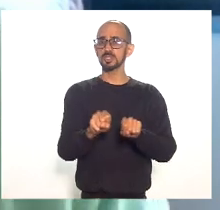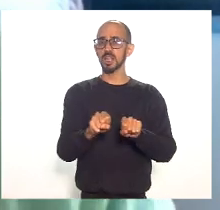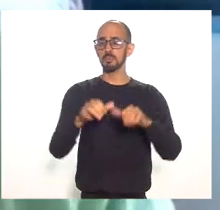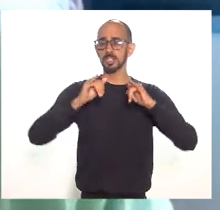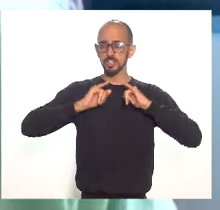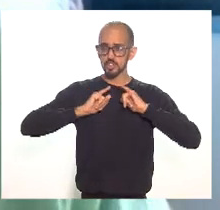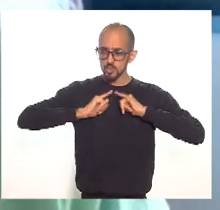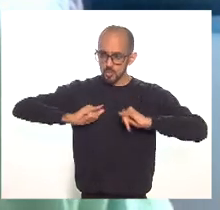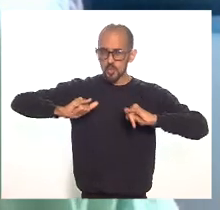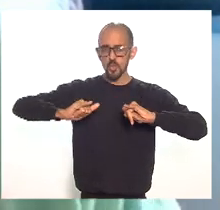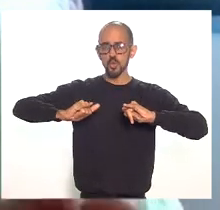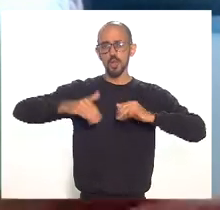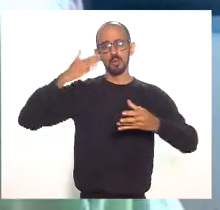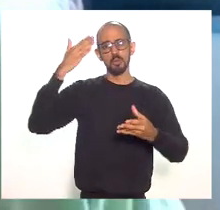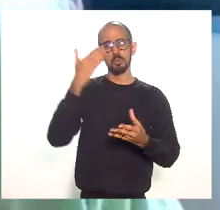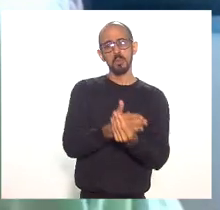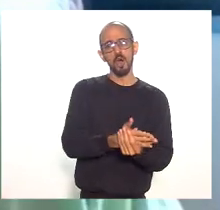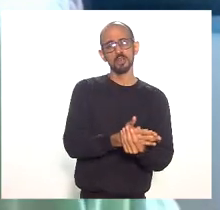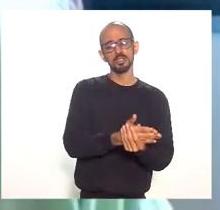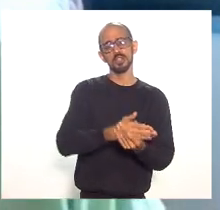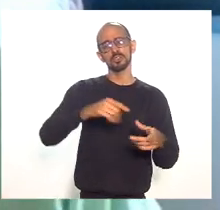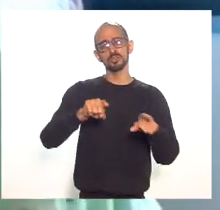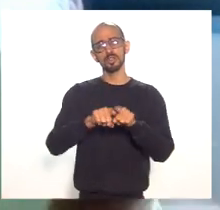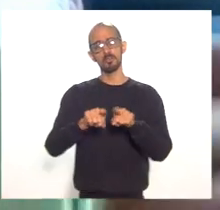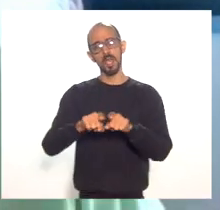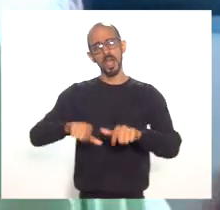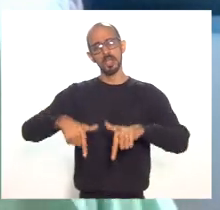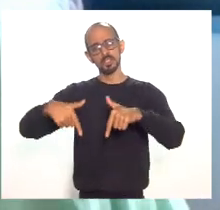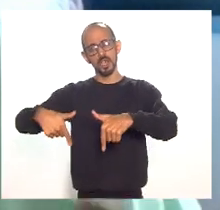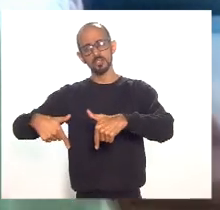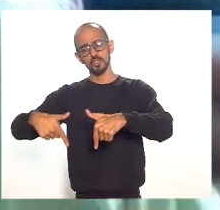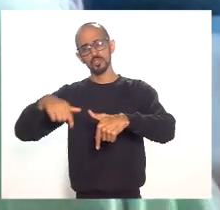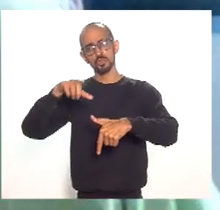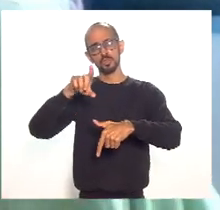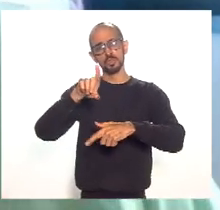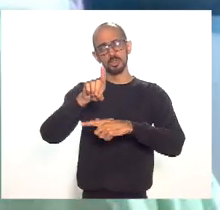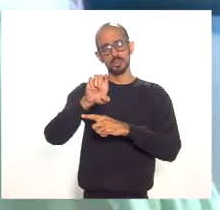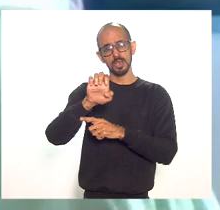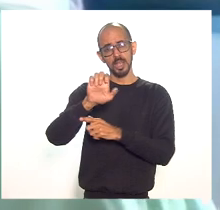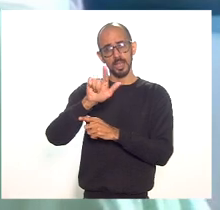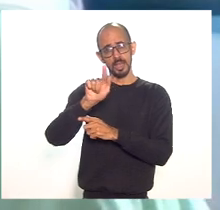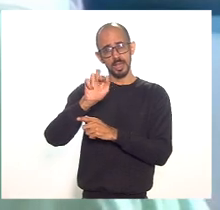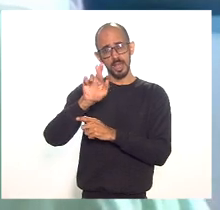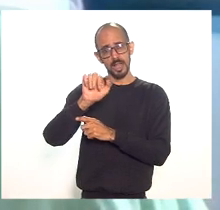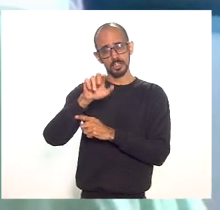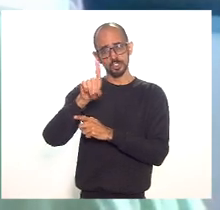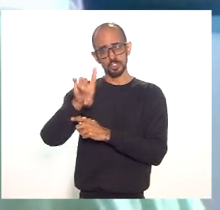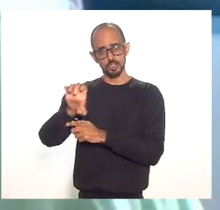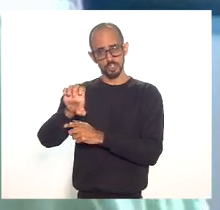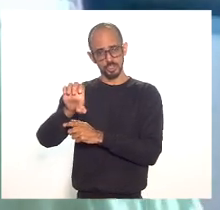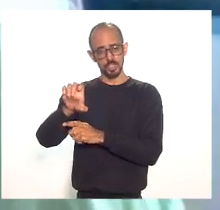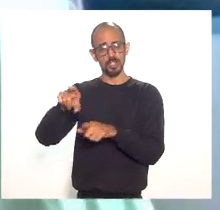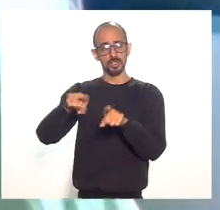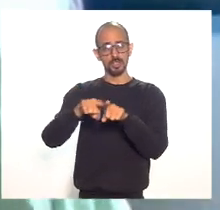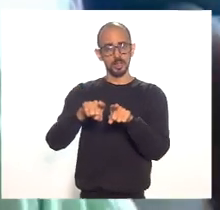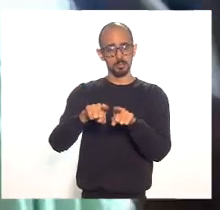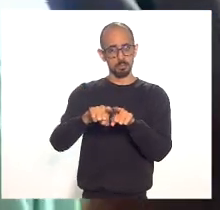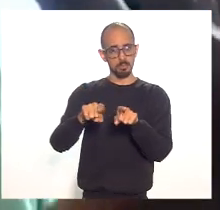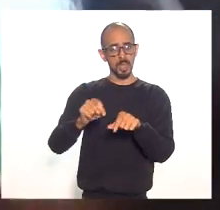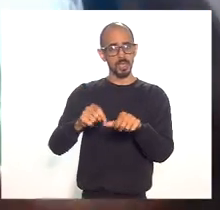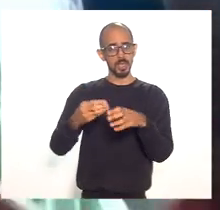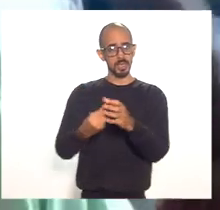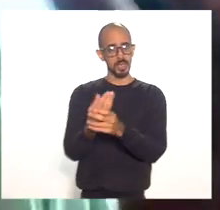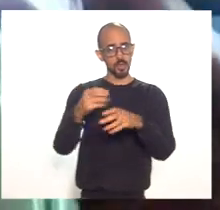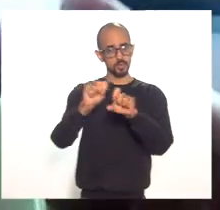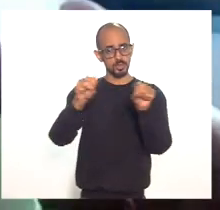os processos, as ações do DECRADE, também a sistematização do ISP, Instituto de